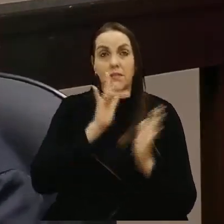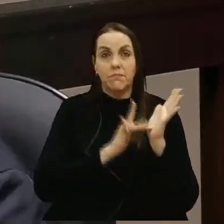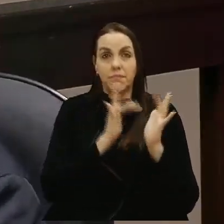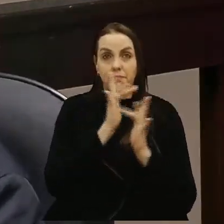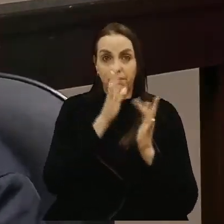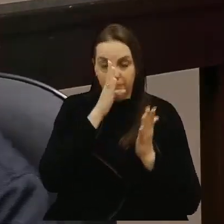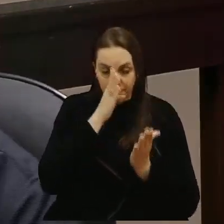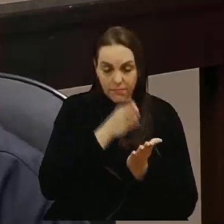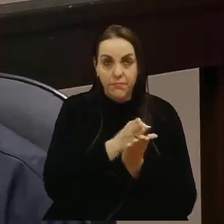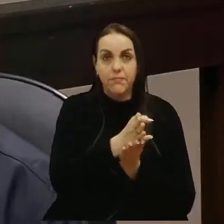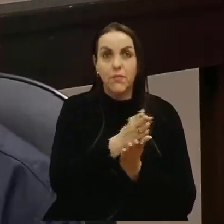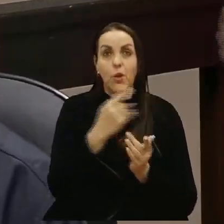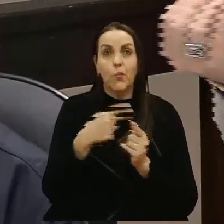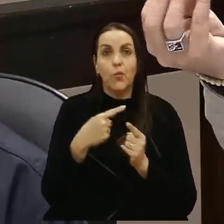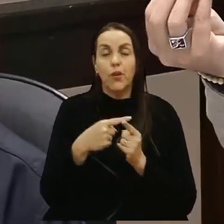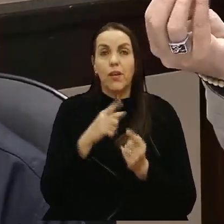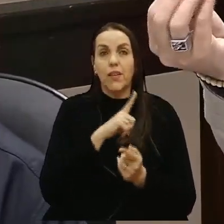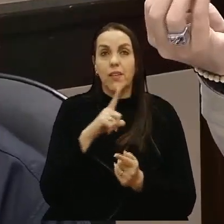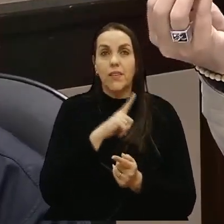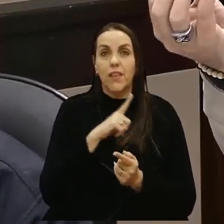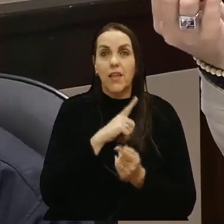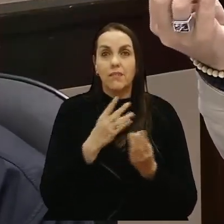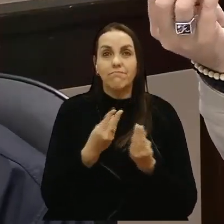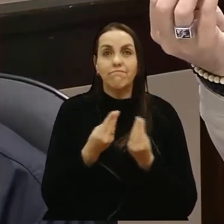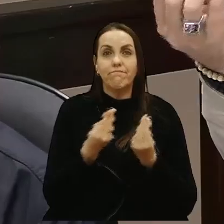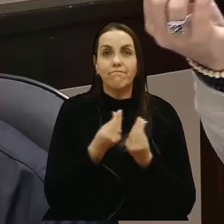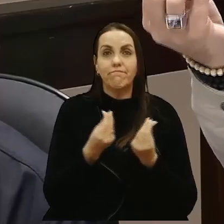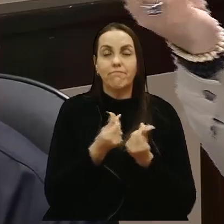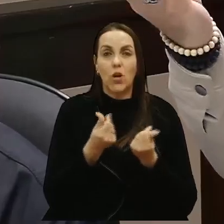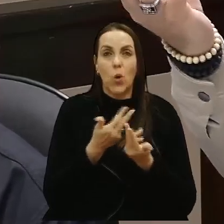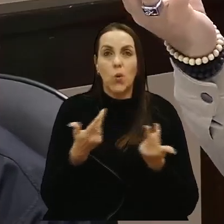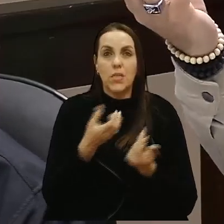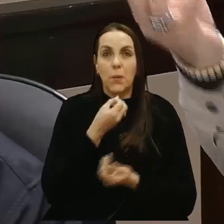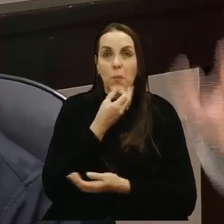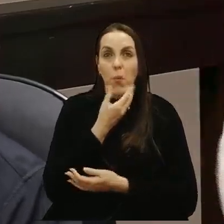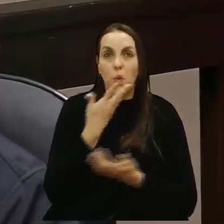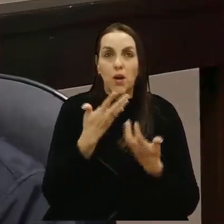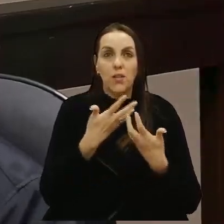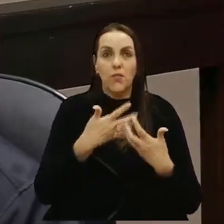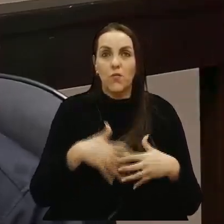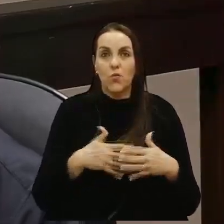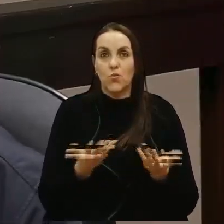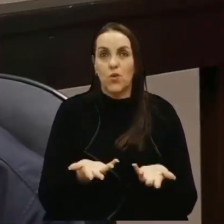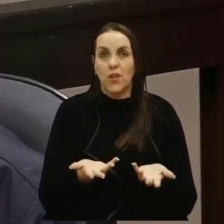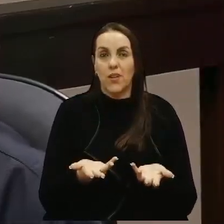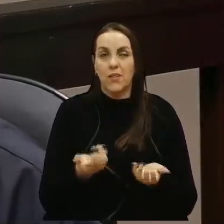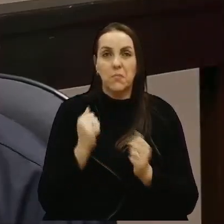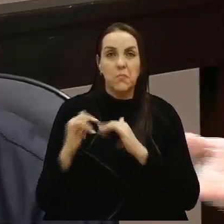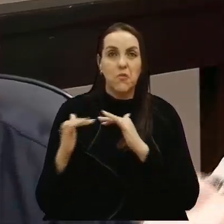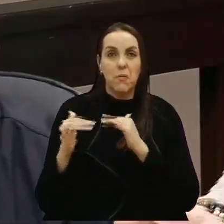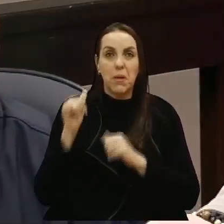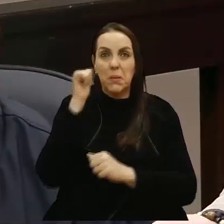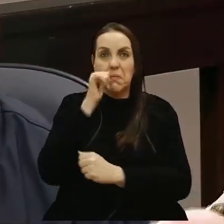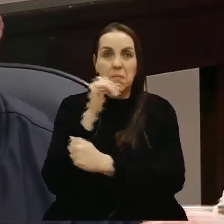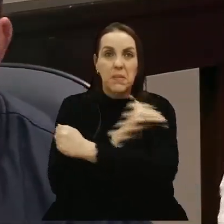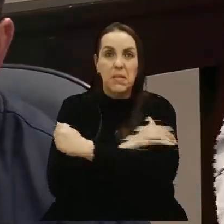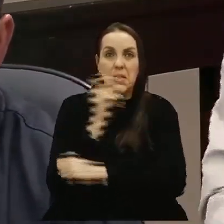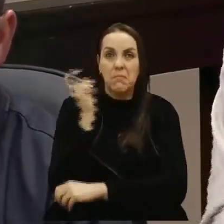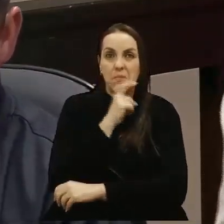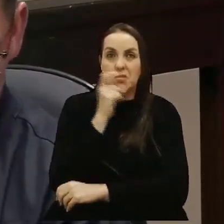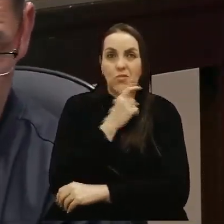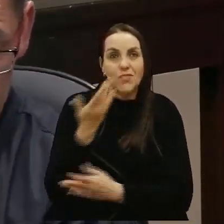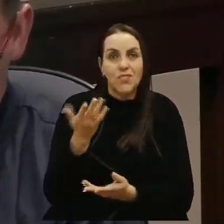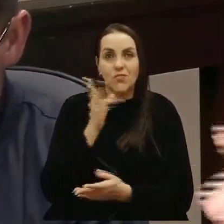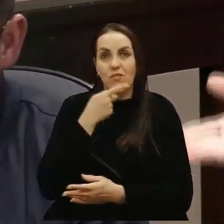quê? Porque tem, sabe o quê? É palpável, é uma coisa boa, é uma coisa que funciona, enquanto o movimento feminista é mentiroso, eu já